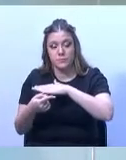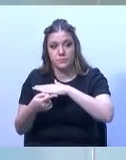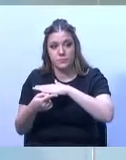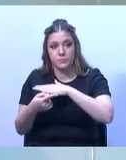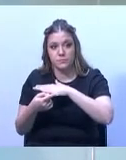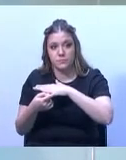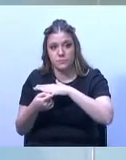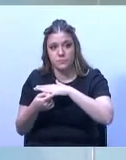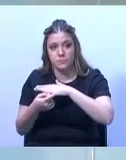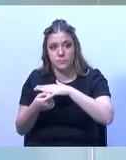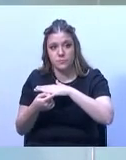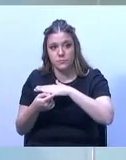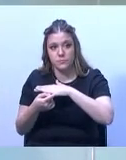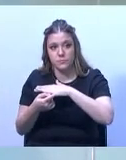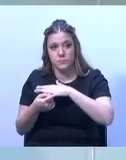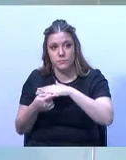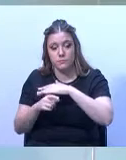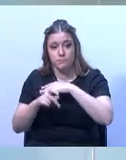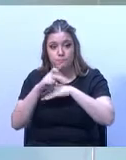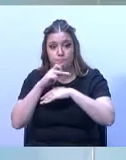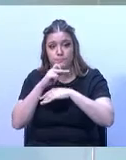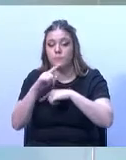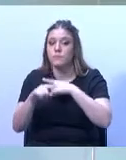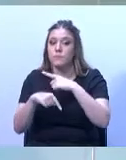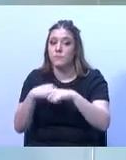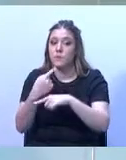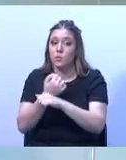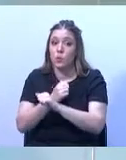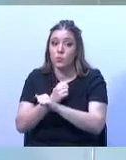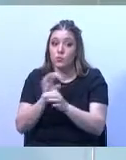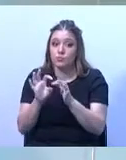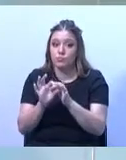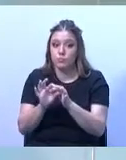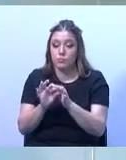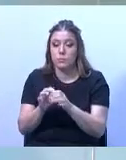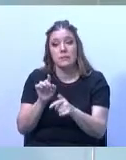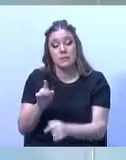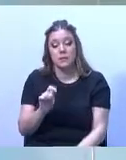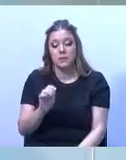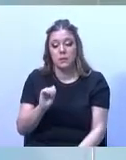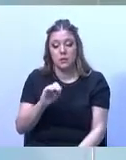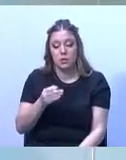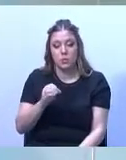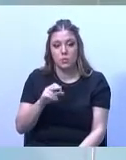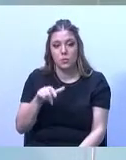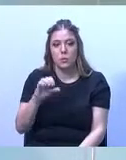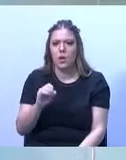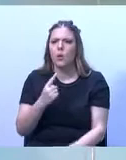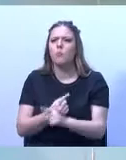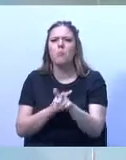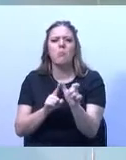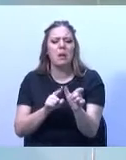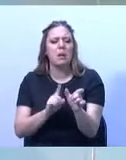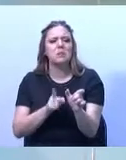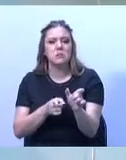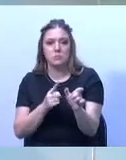calcificar e depois ossificar. E torna-se um esporão. Porquê é que se diz esporão? A patologia em si. Porquê é que se denomina